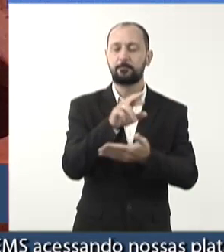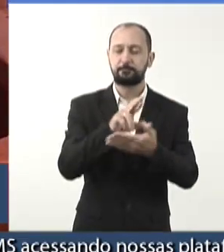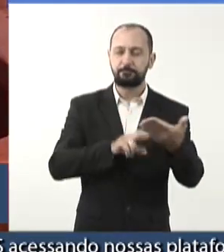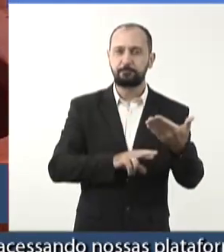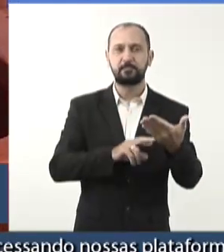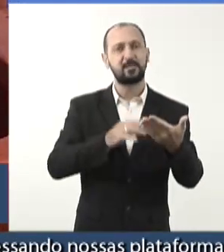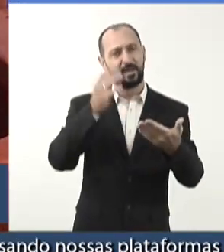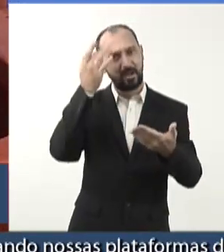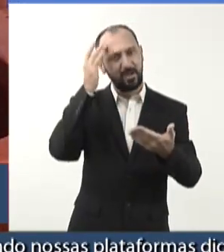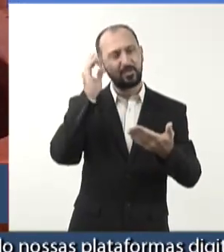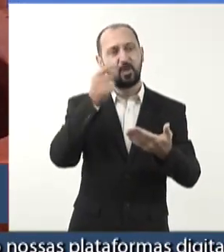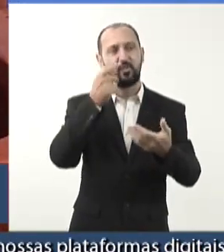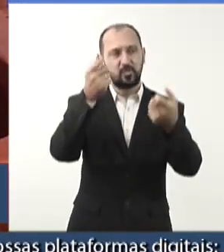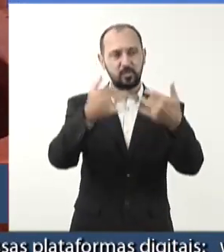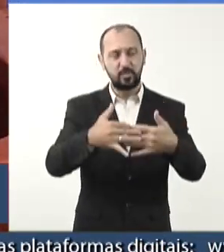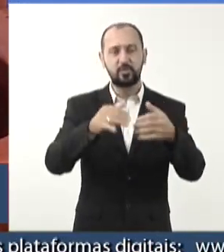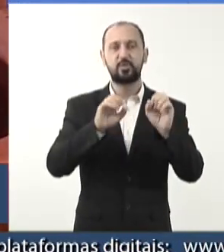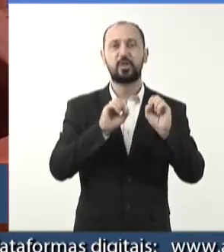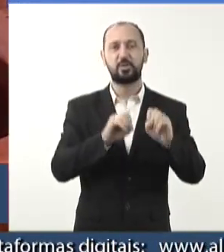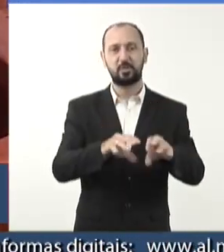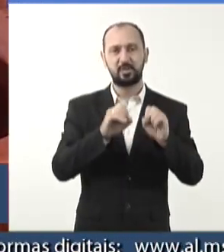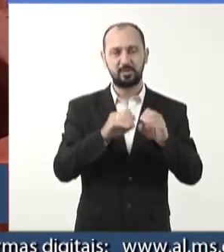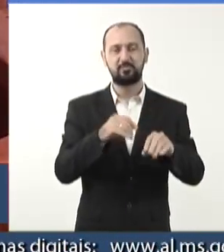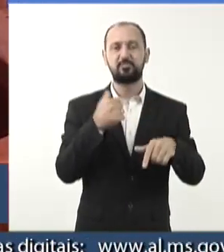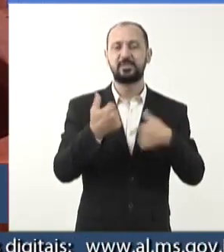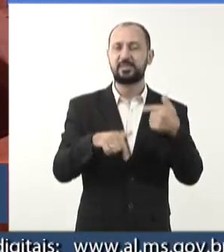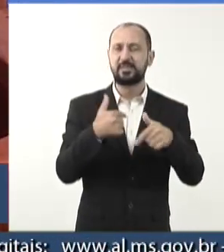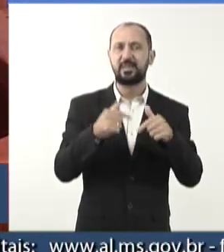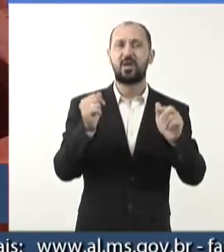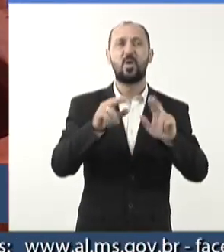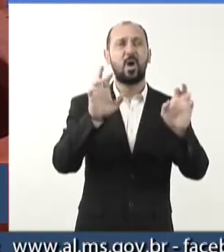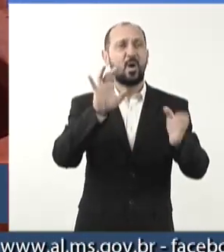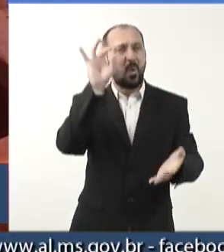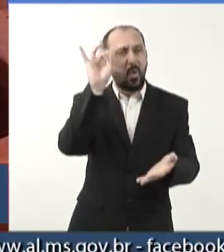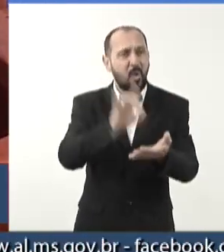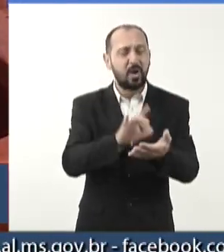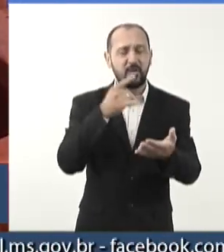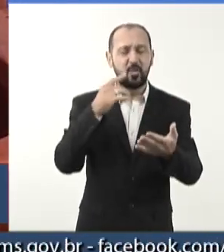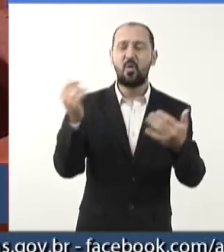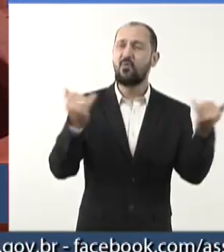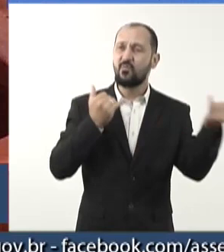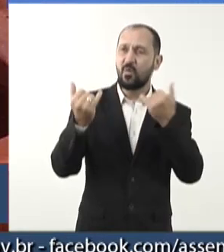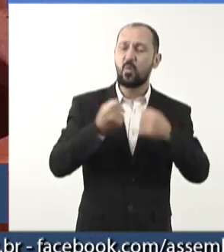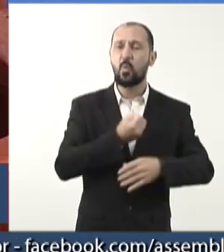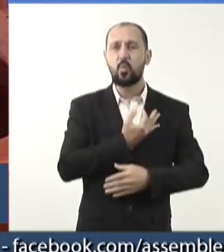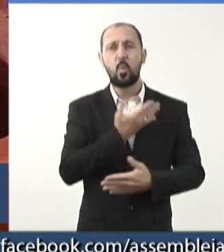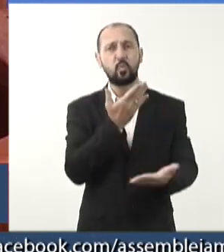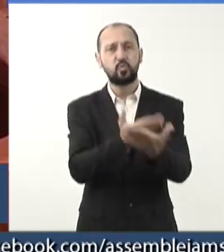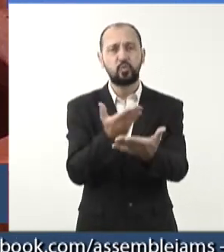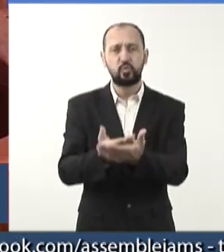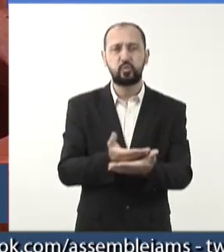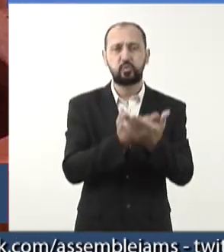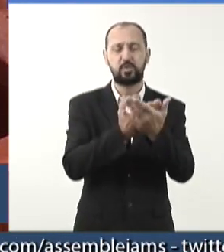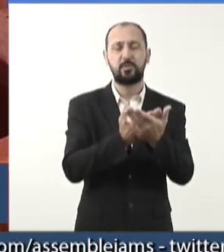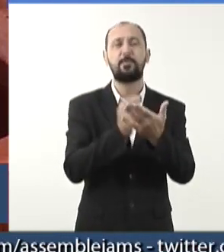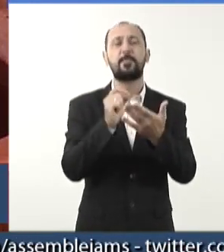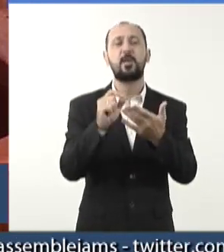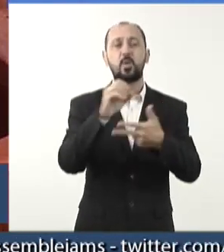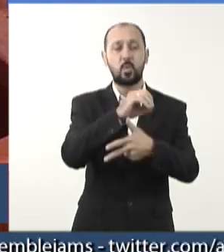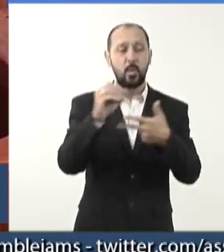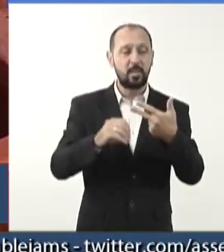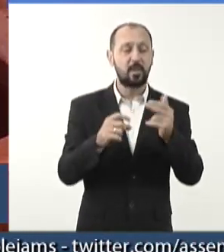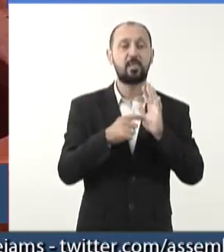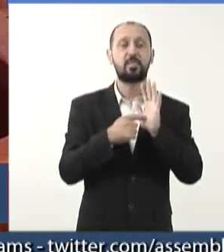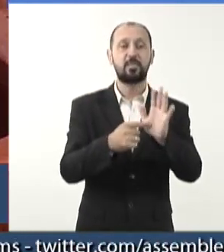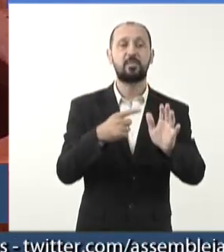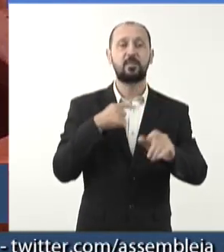eu acho que quando a gente fala de educação, a gente tem que trabalhar com a realidade, com dados, com números, com estudos. E o que o Enem traz para a